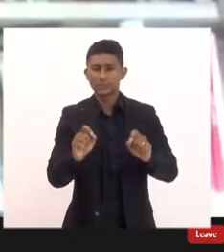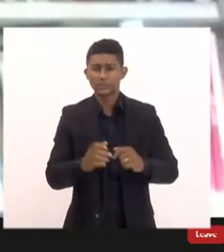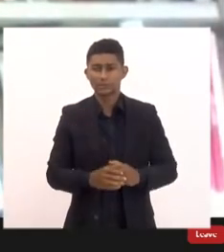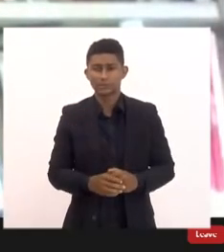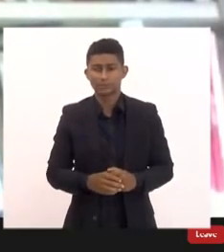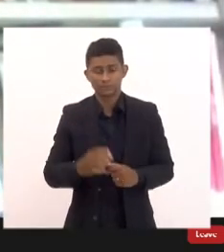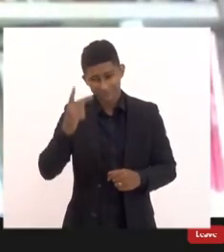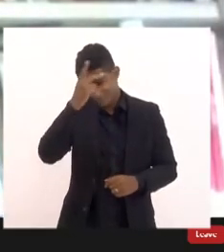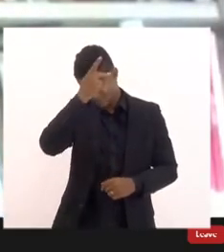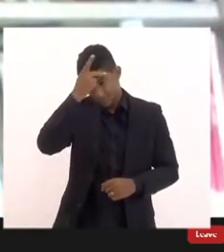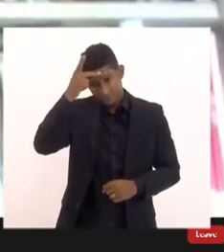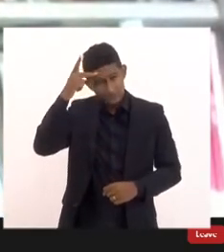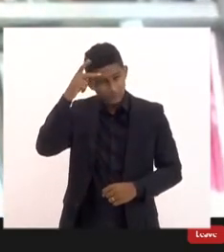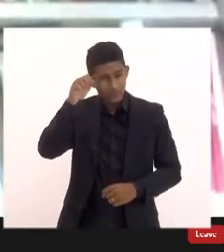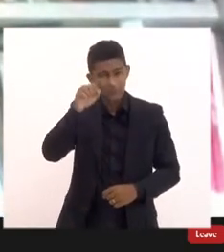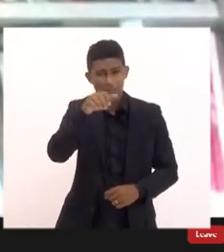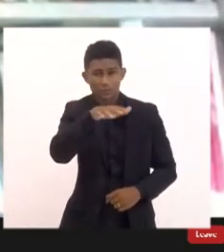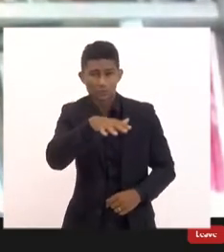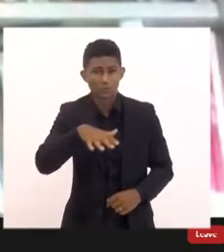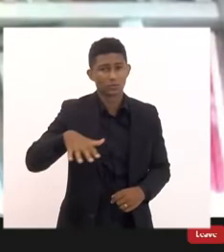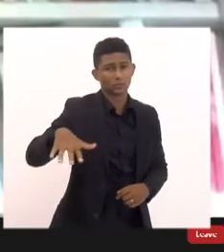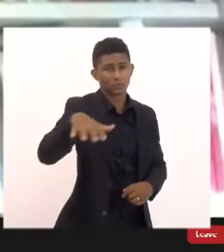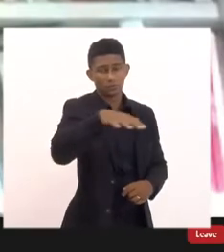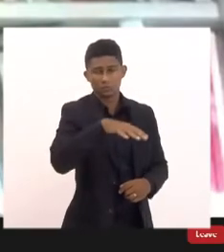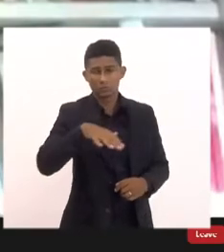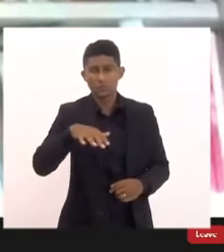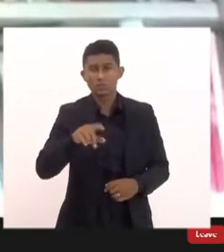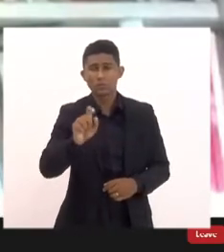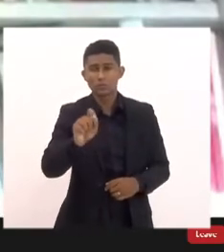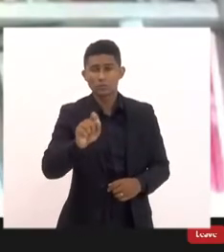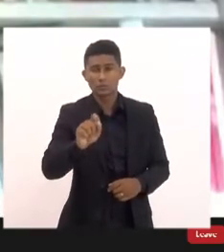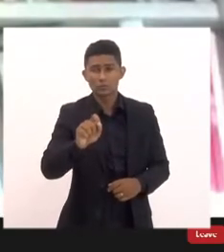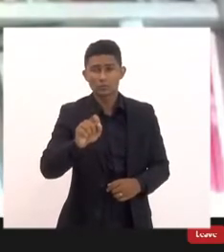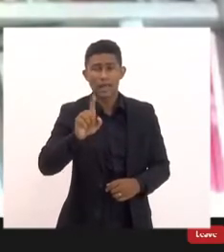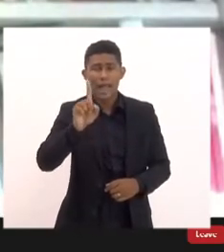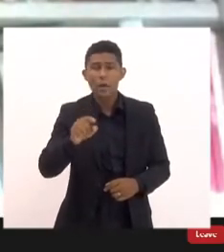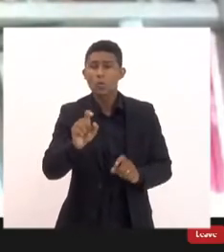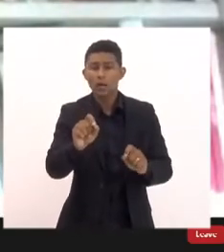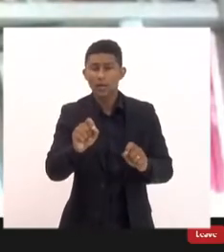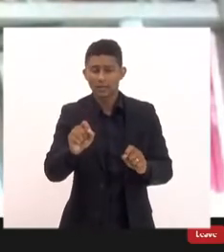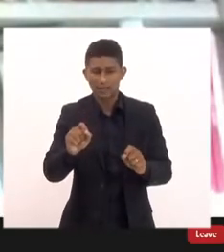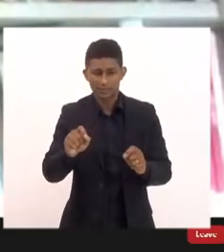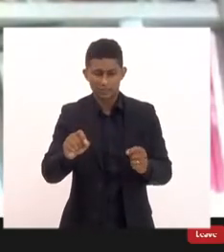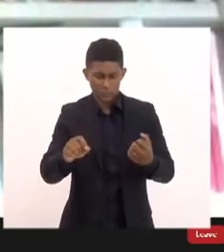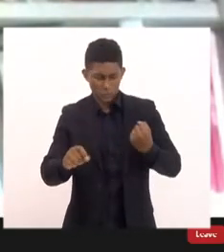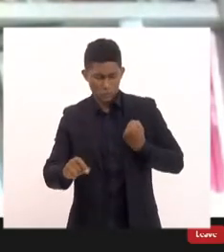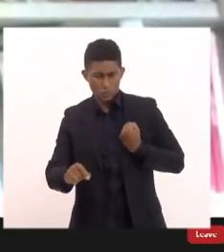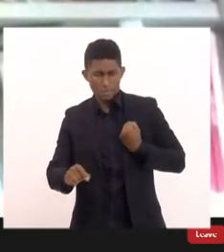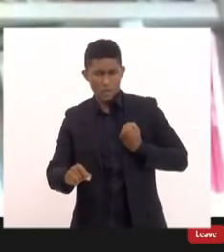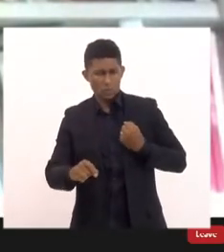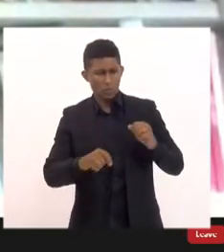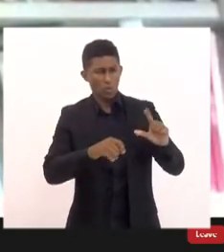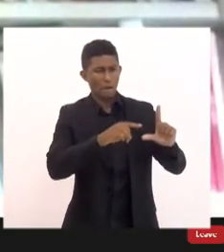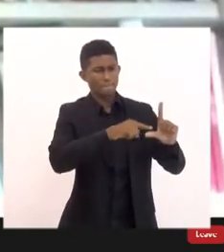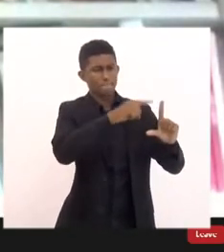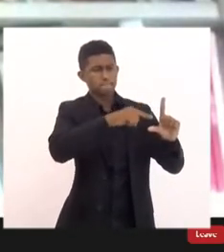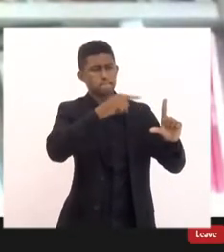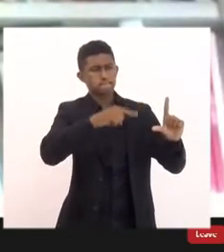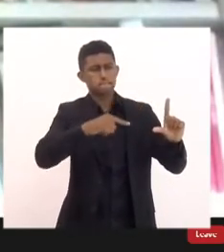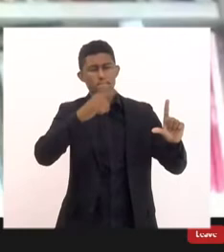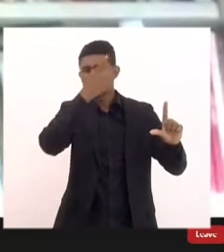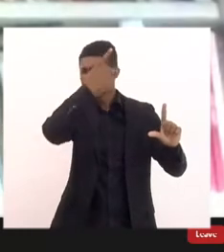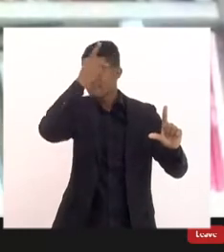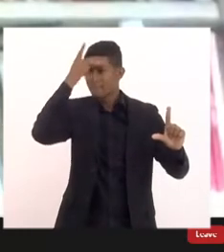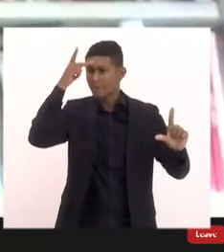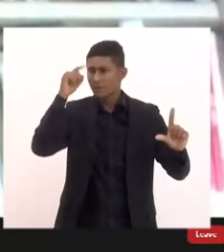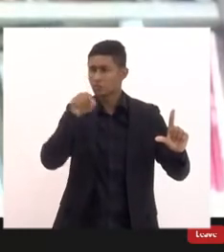as pessoas não são igual a números, né? Então, eu